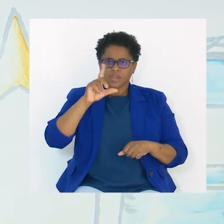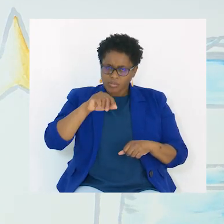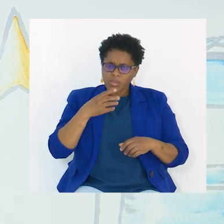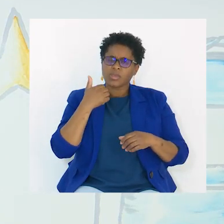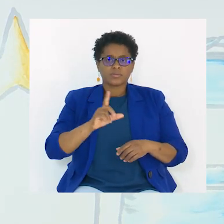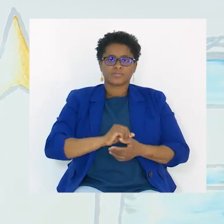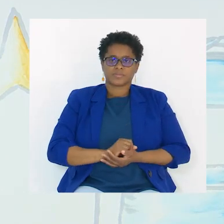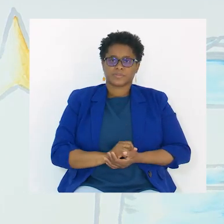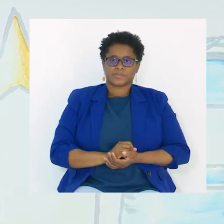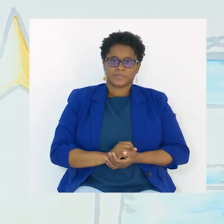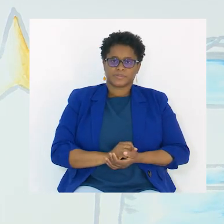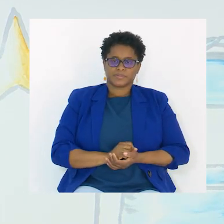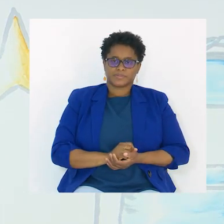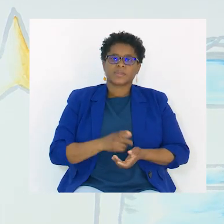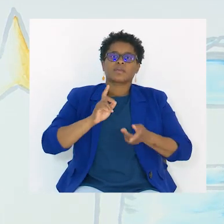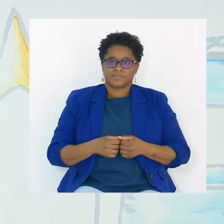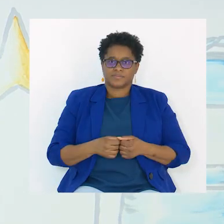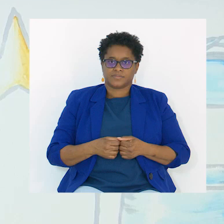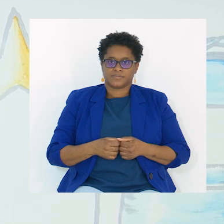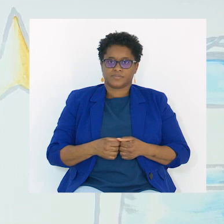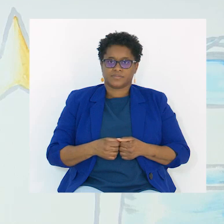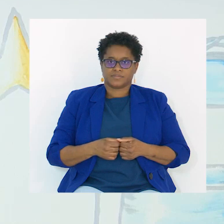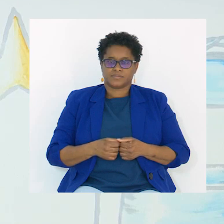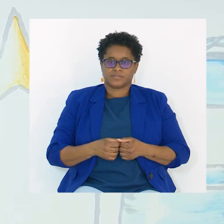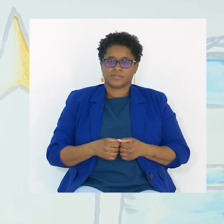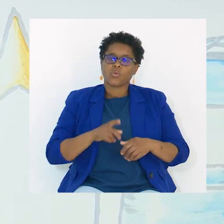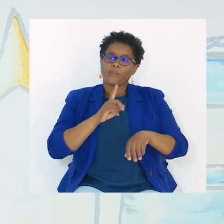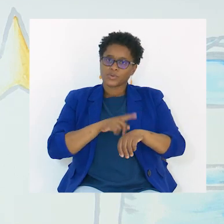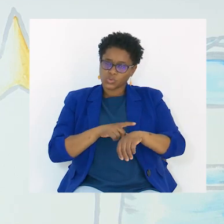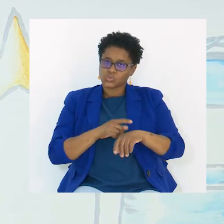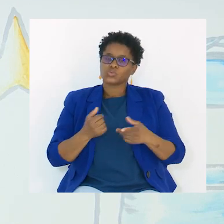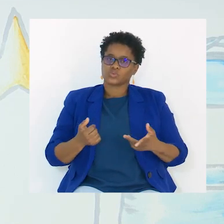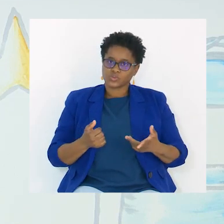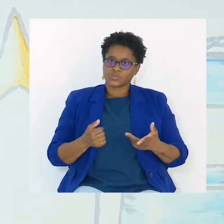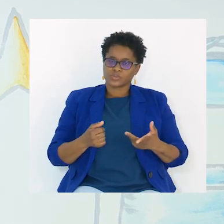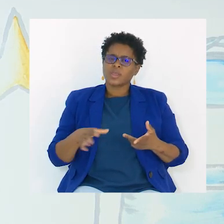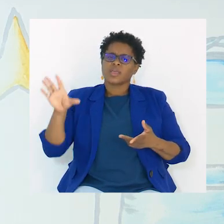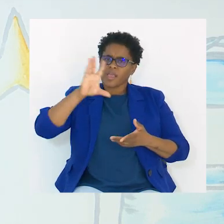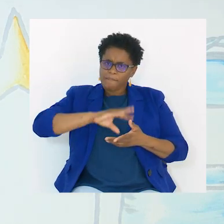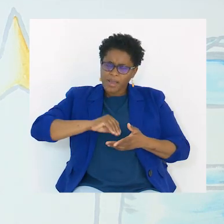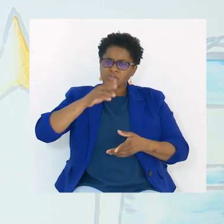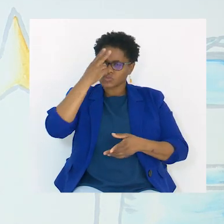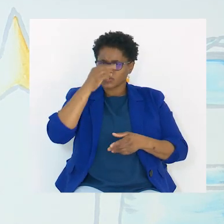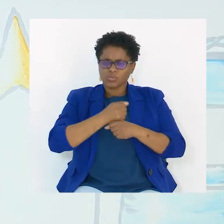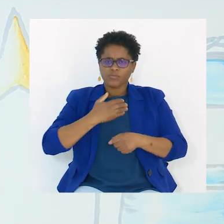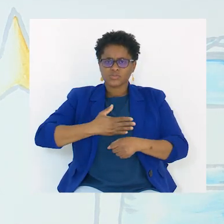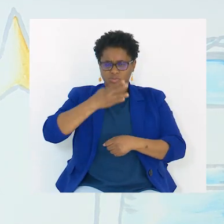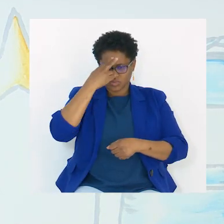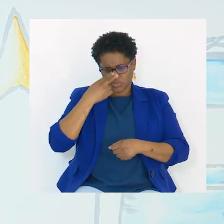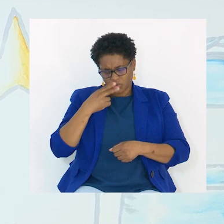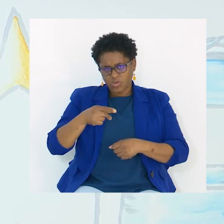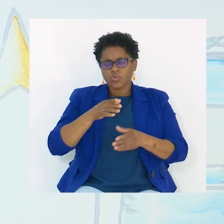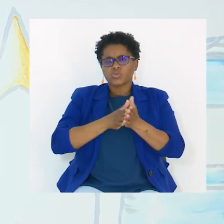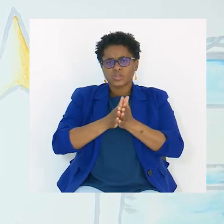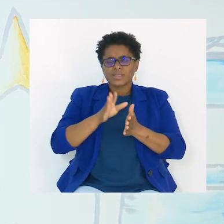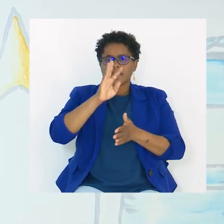também que o período que mais o historiador utiliza